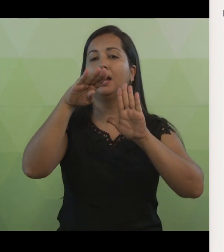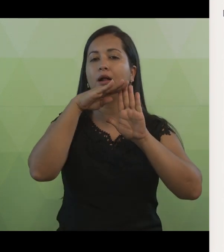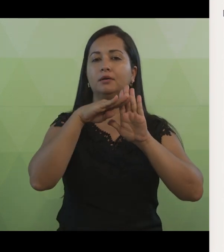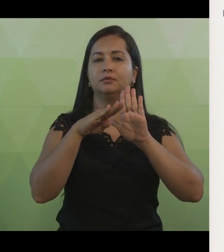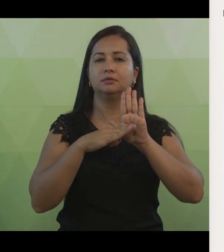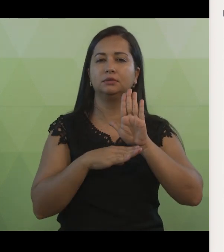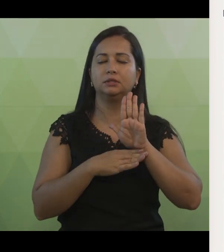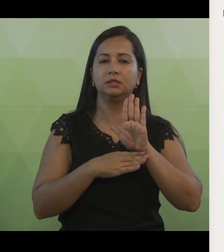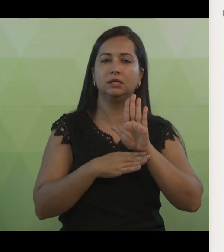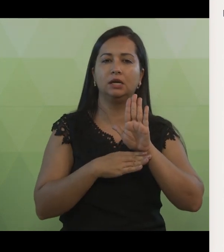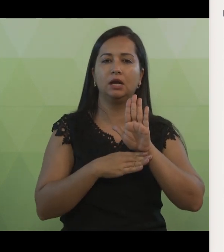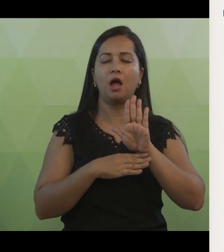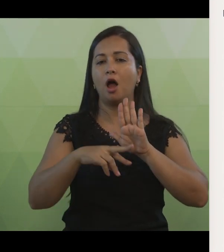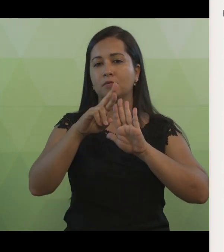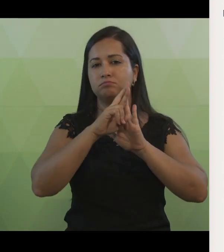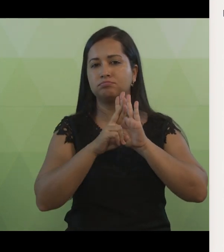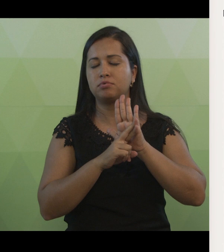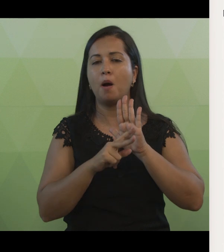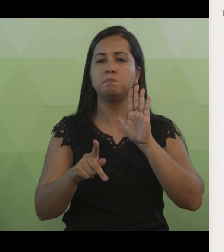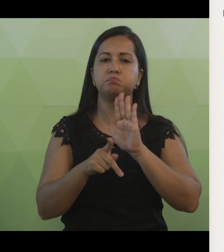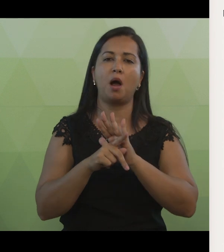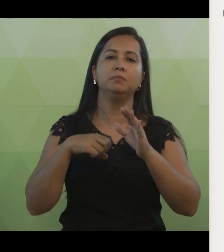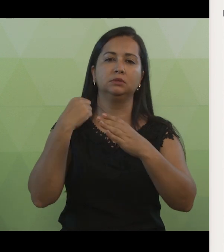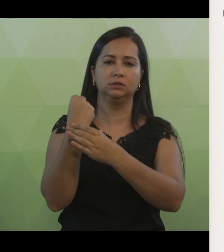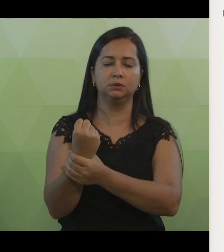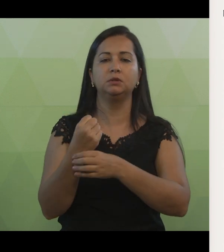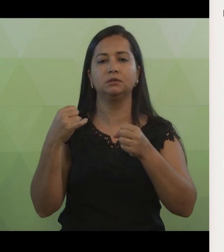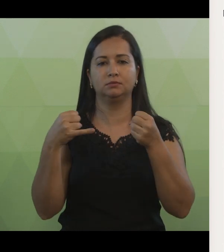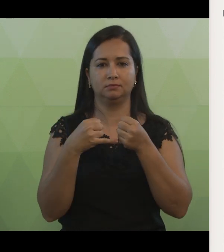algumas normas de referência sobre a parte de segurança da informação.